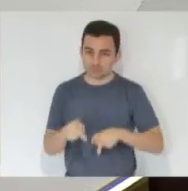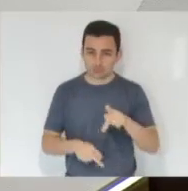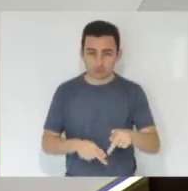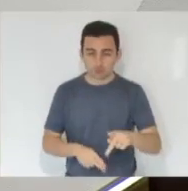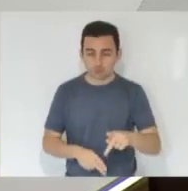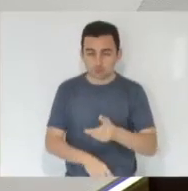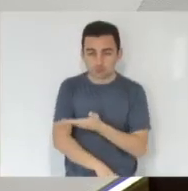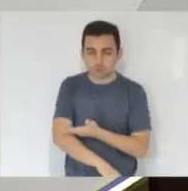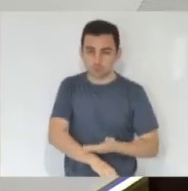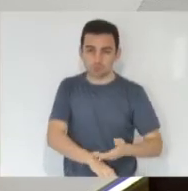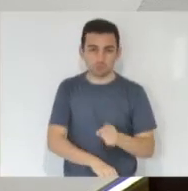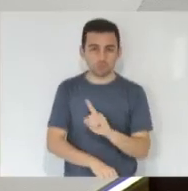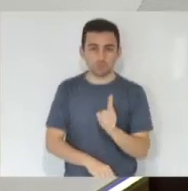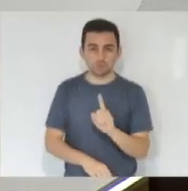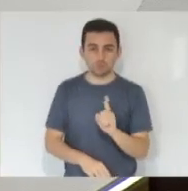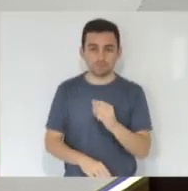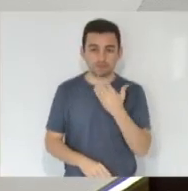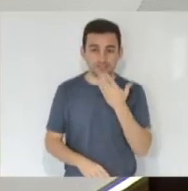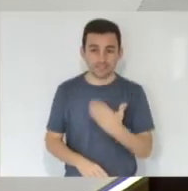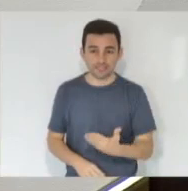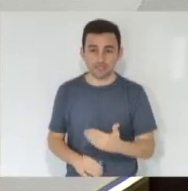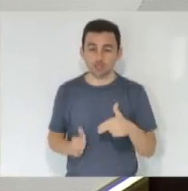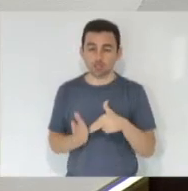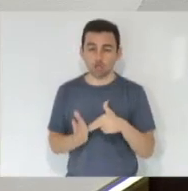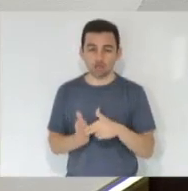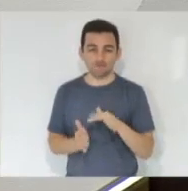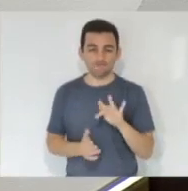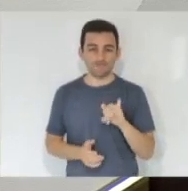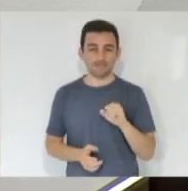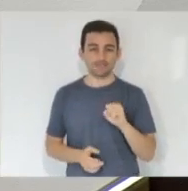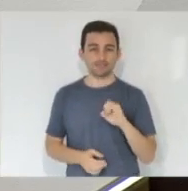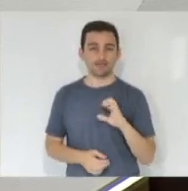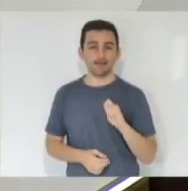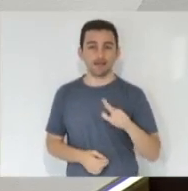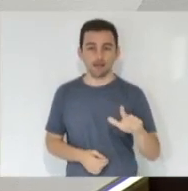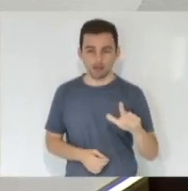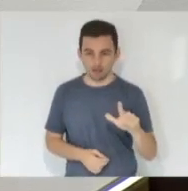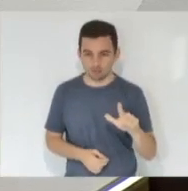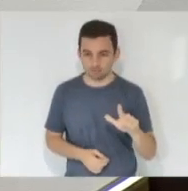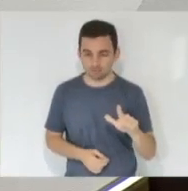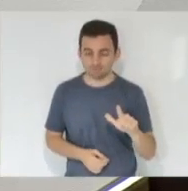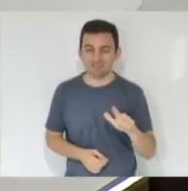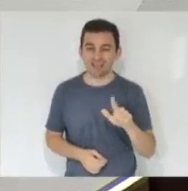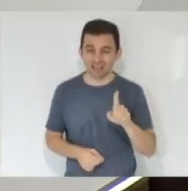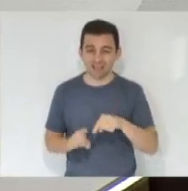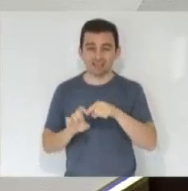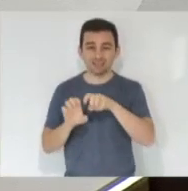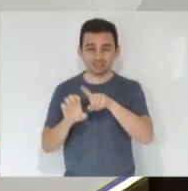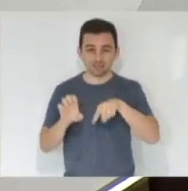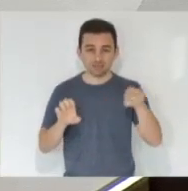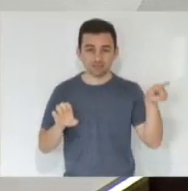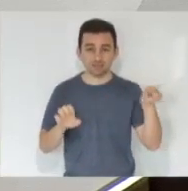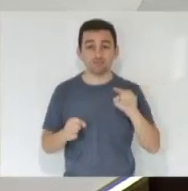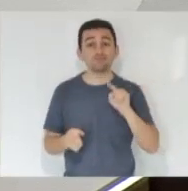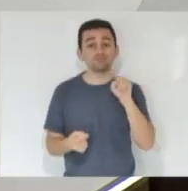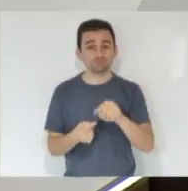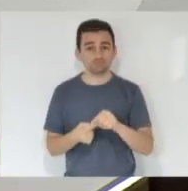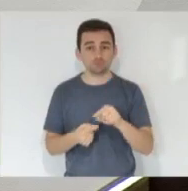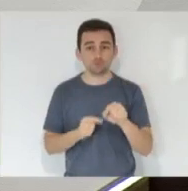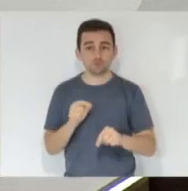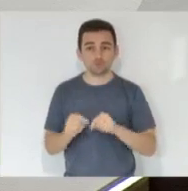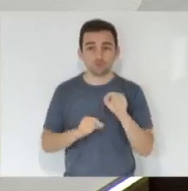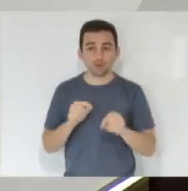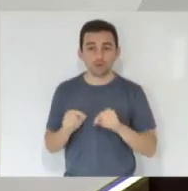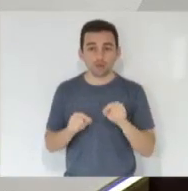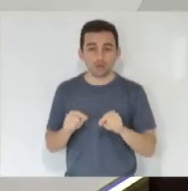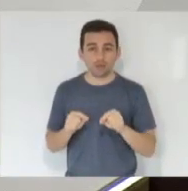o hábito de solicitar a nota fiscal. As estatísticas são bastante objetivas e demonstram